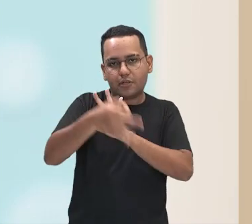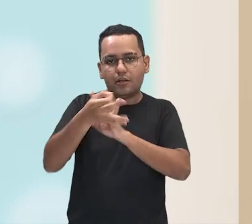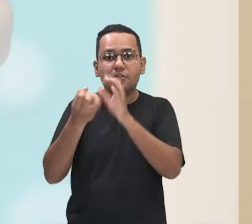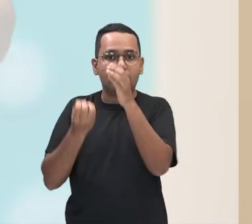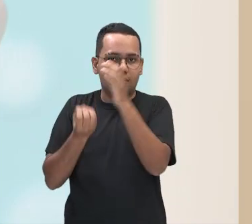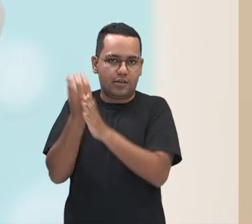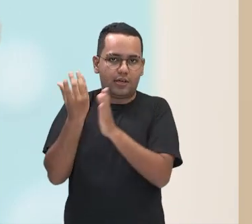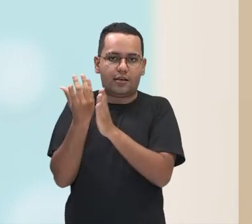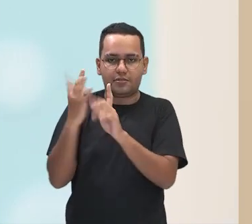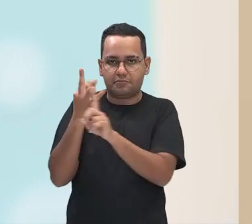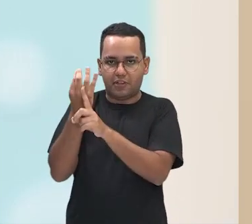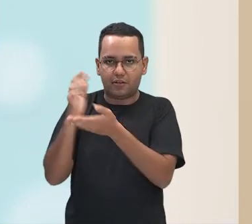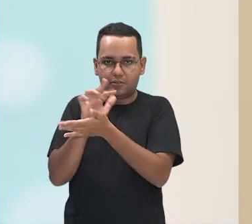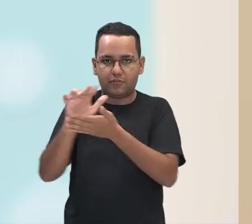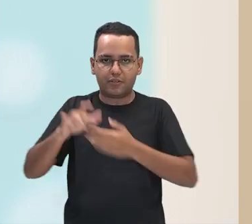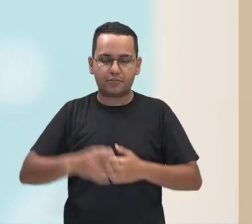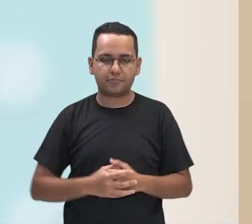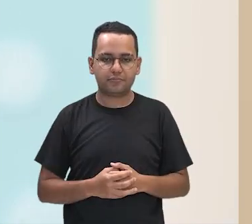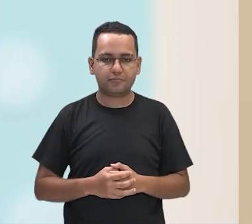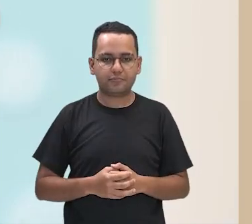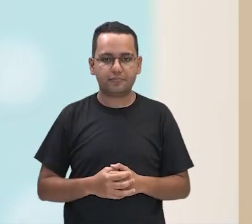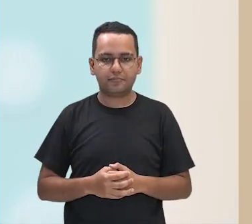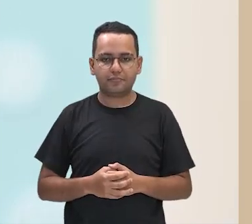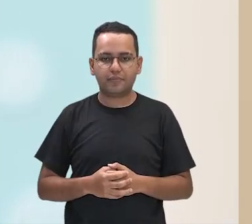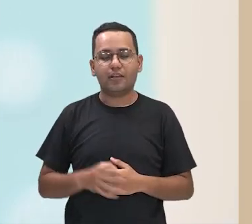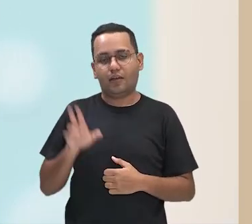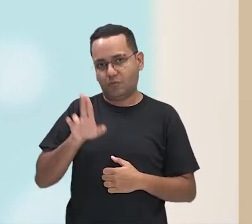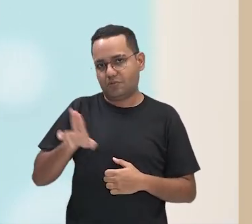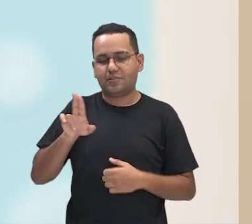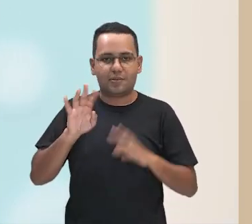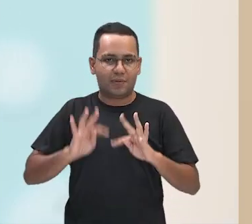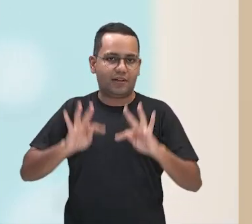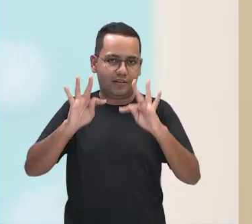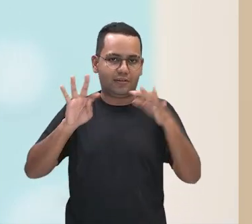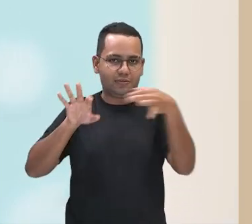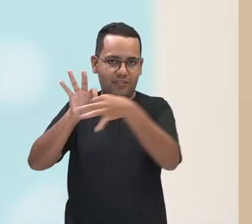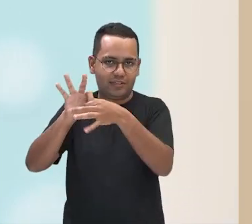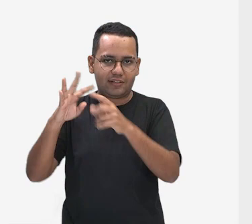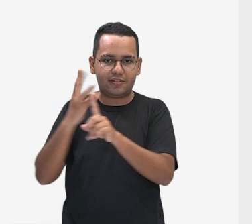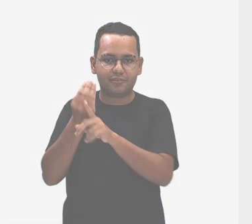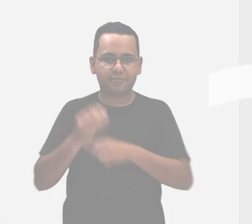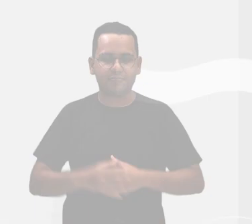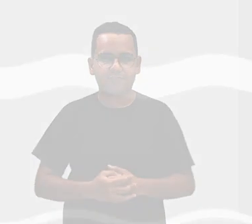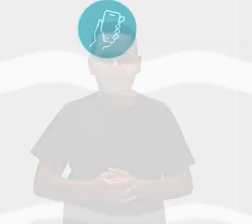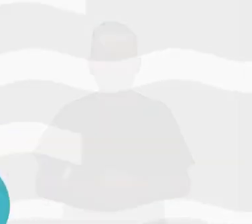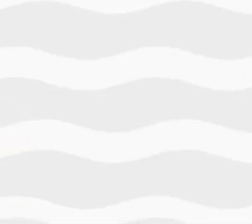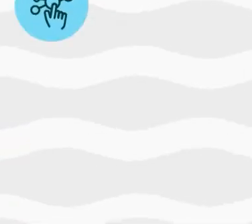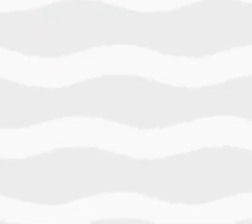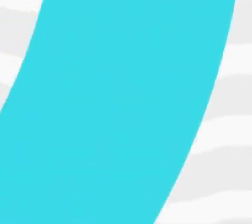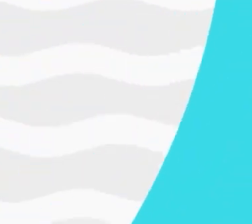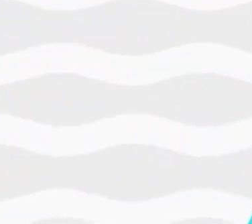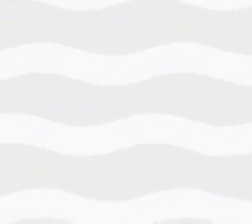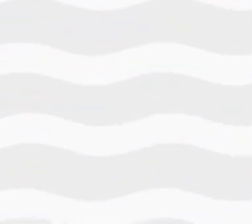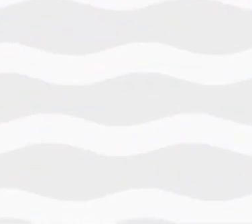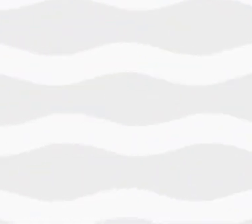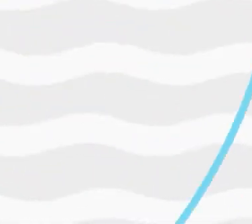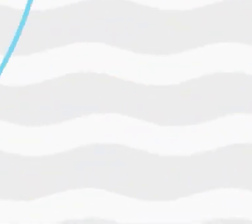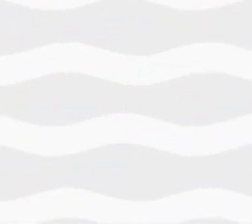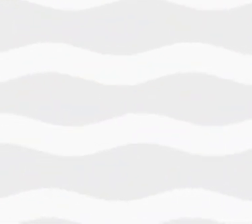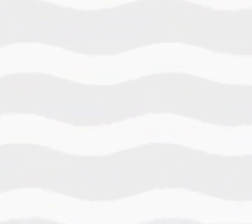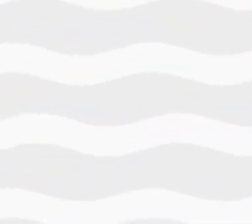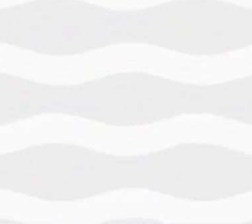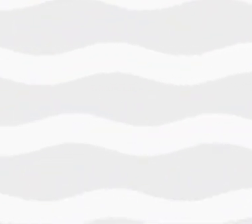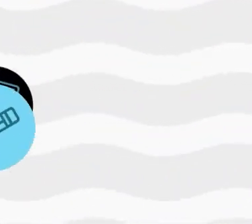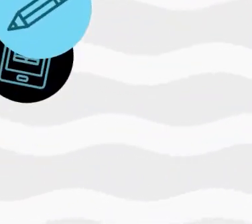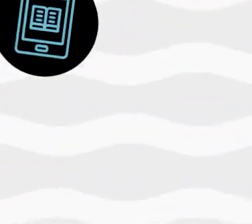arte diferente. Então, é assim que a gente consegue utilizar a tecnologia em favor da arte.